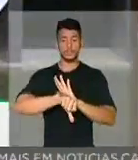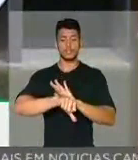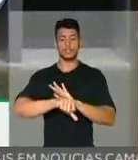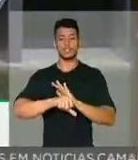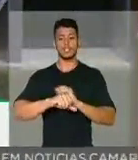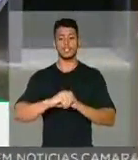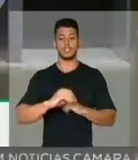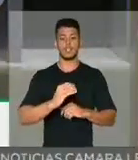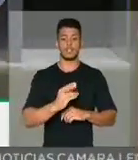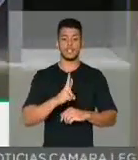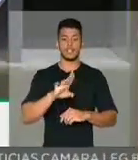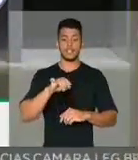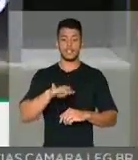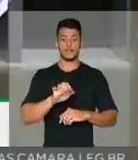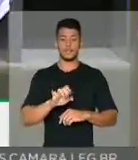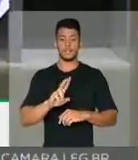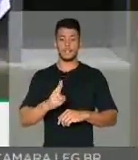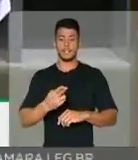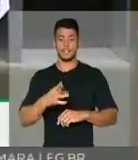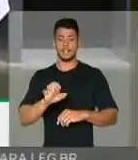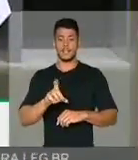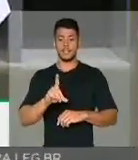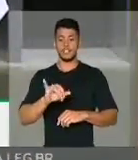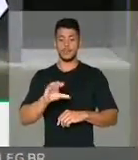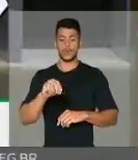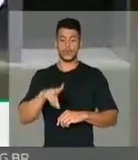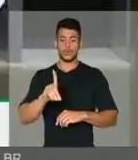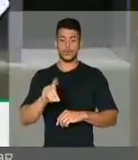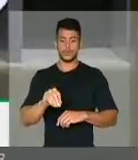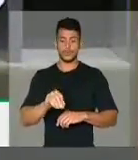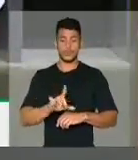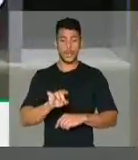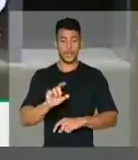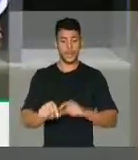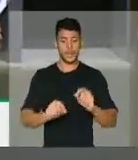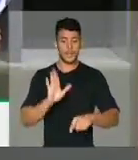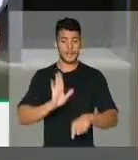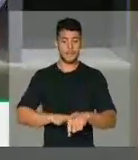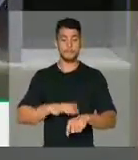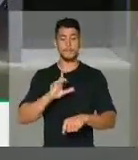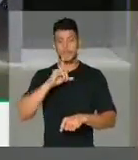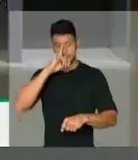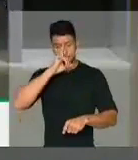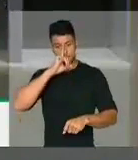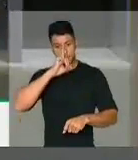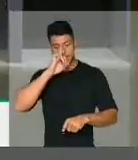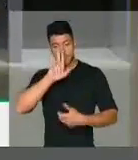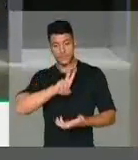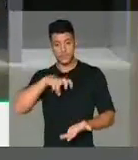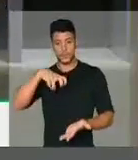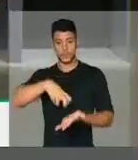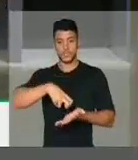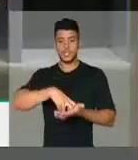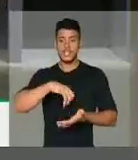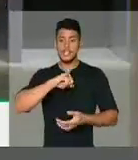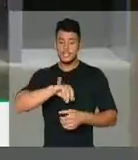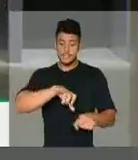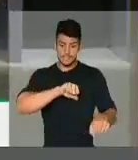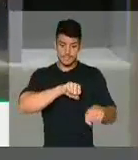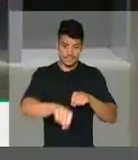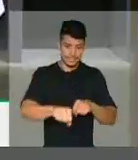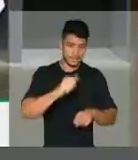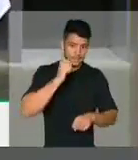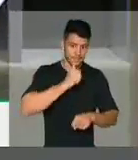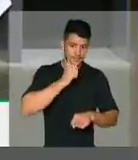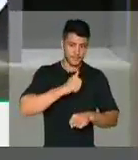efeito dissuasório à violência, uma vez que torna mais severa a penalidade aos crimes de morte